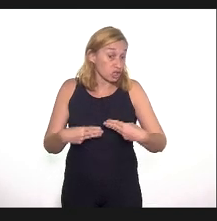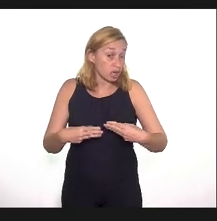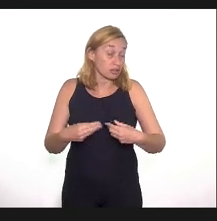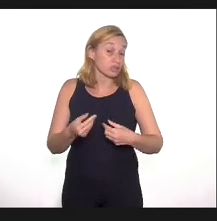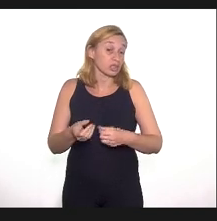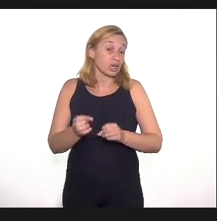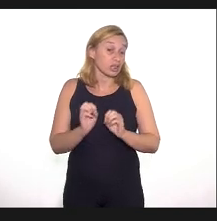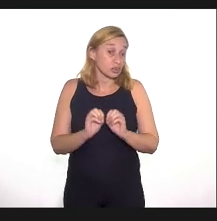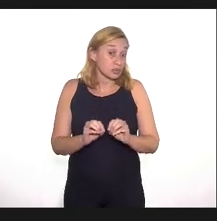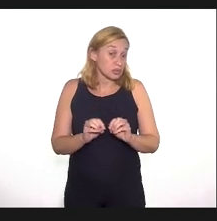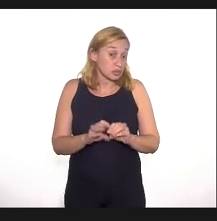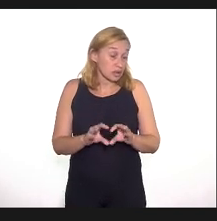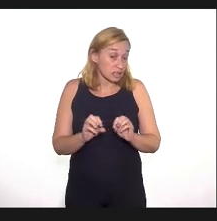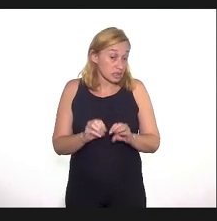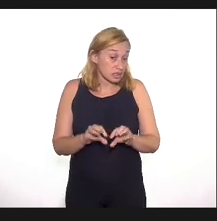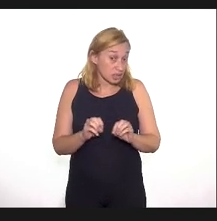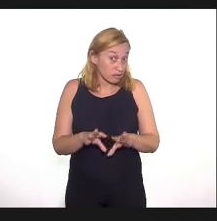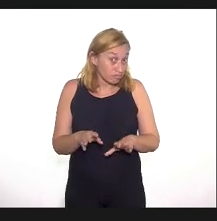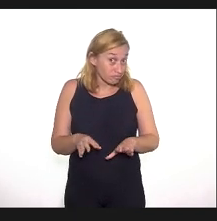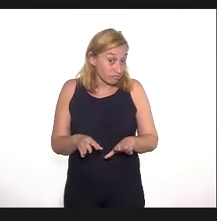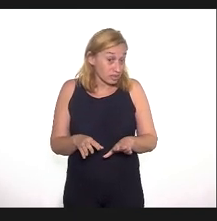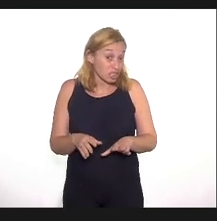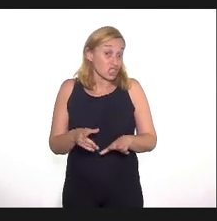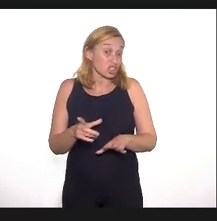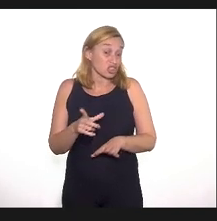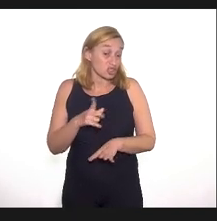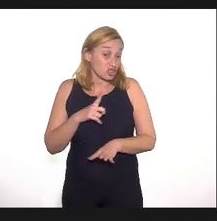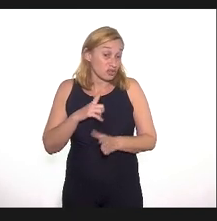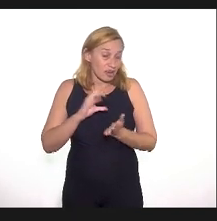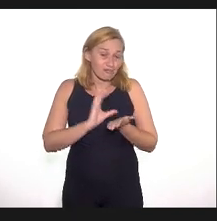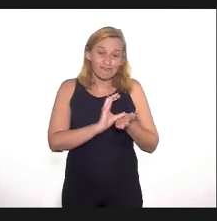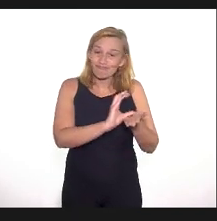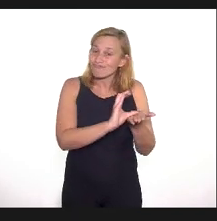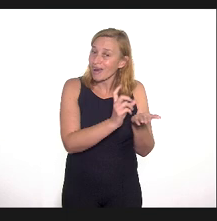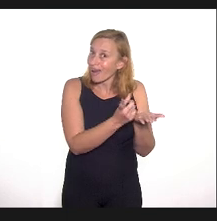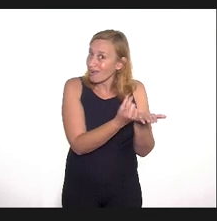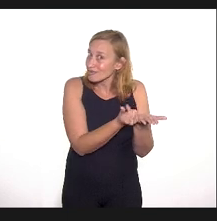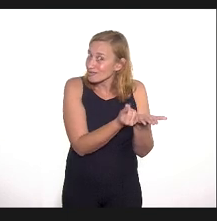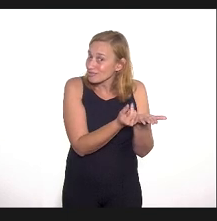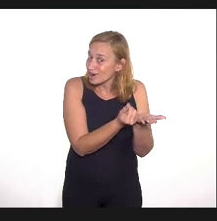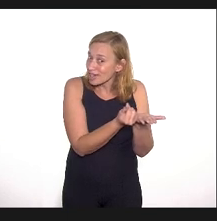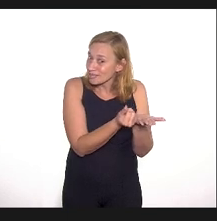Educação, que tiveram as suas verbas orçamentárias